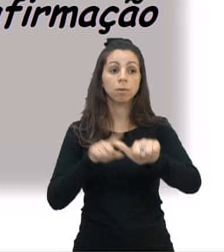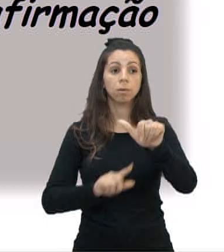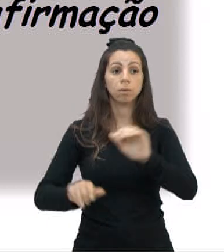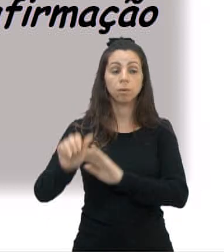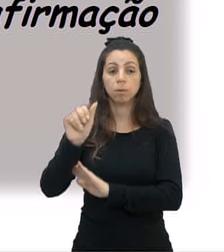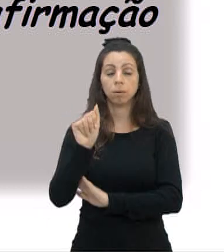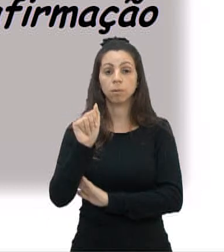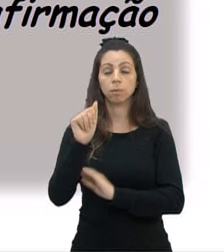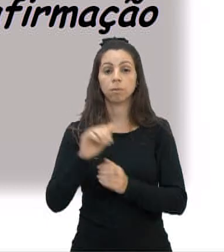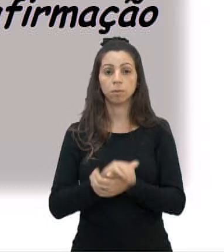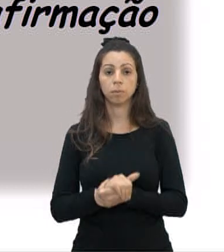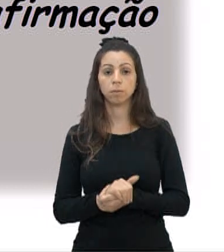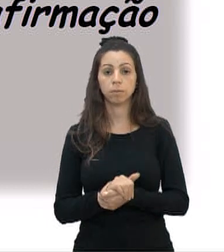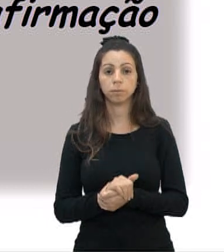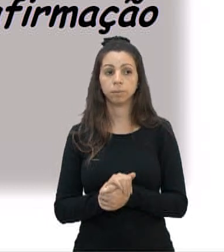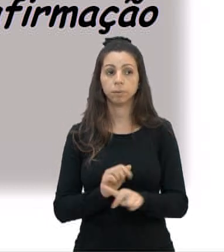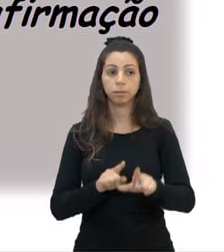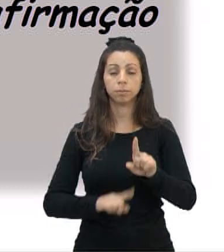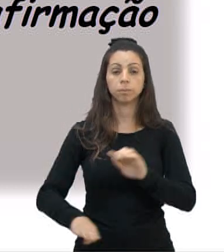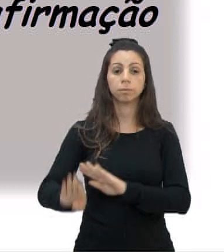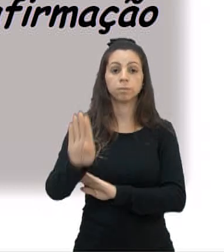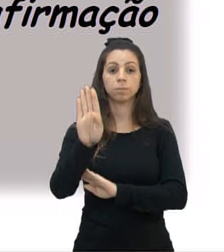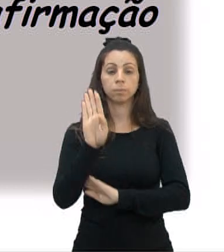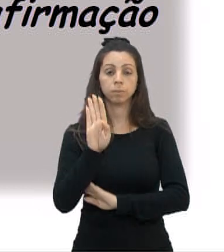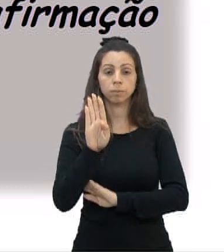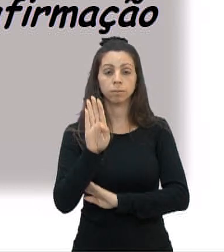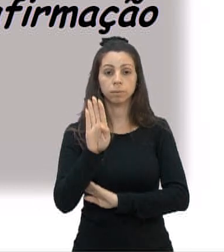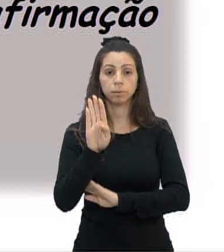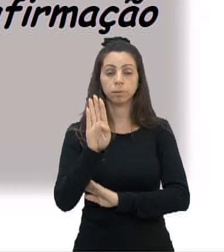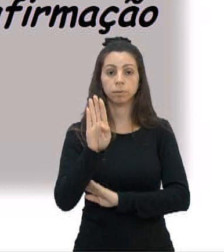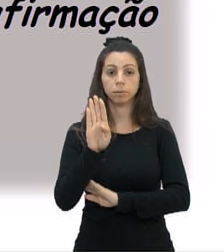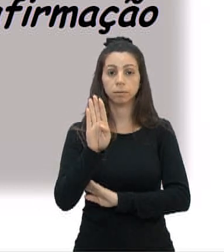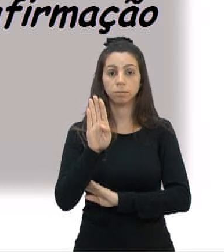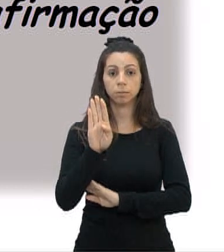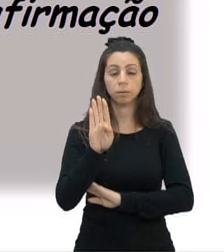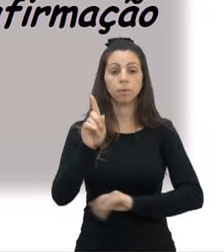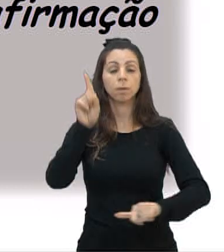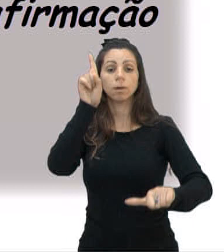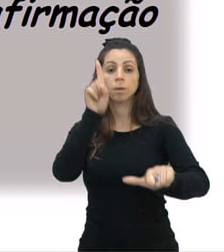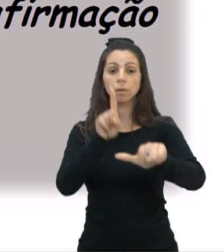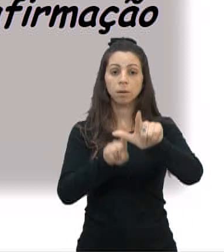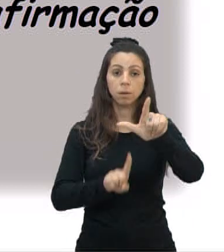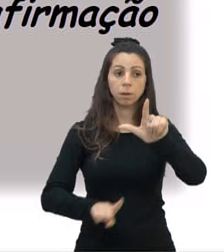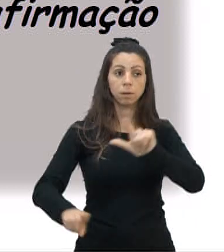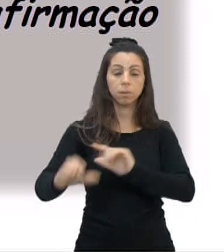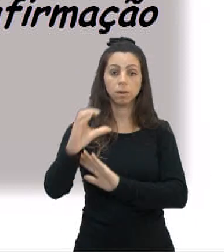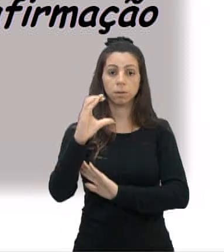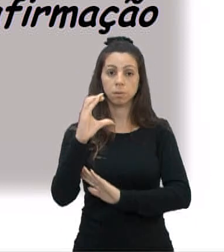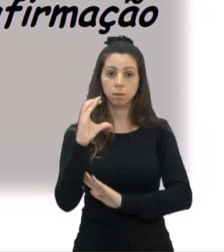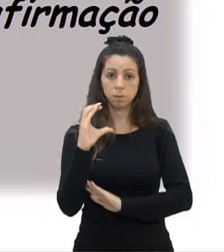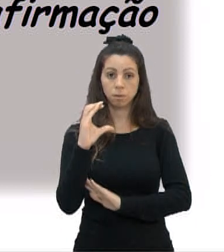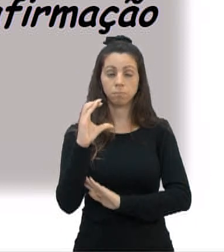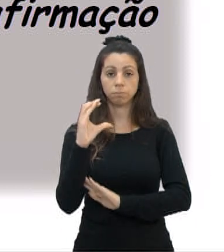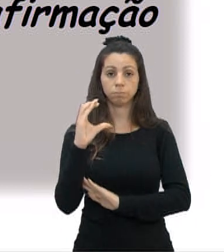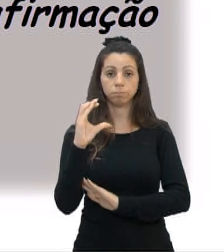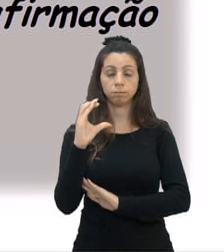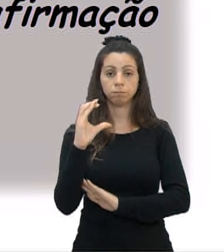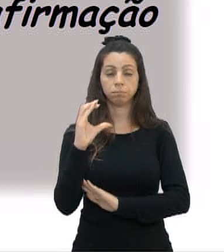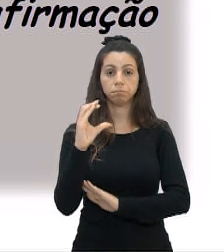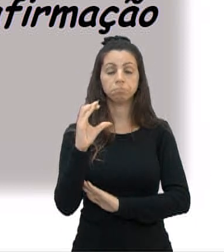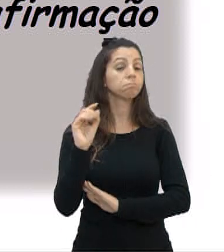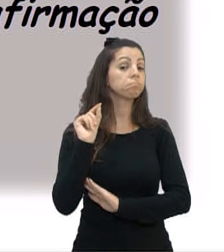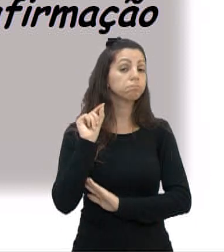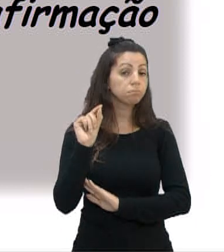A, dobramentos modernos, alternativa B, bacias sedimentares, ou alternativa C,